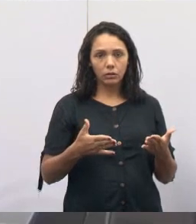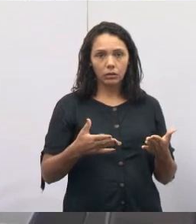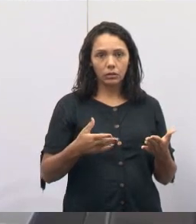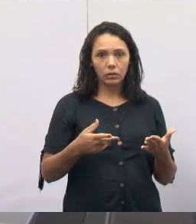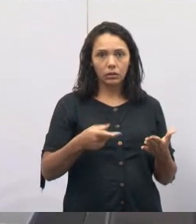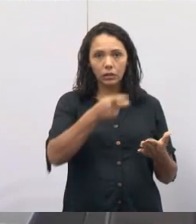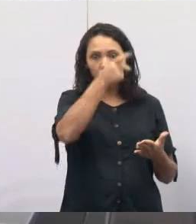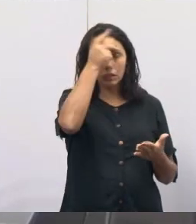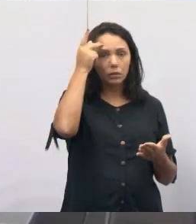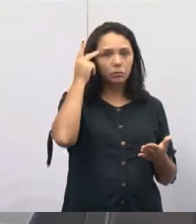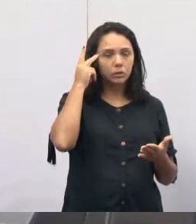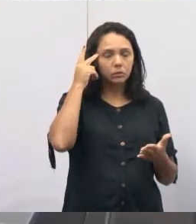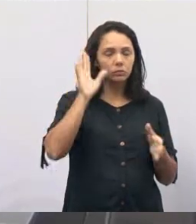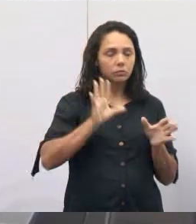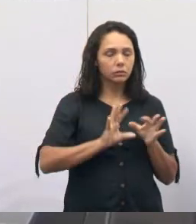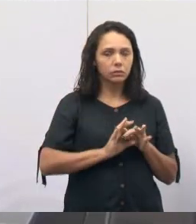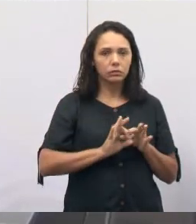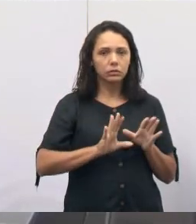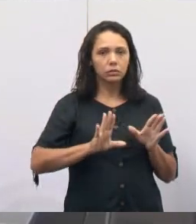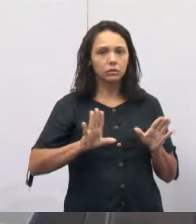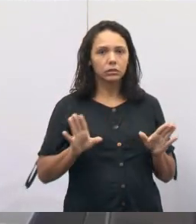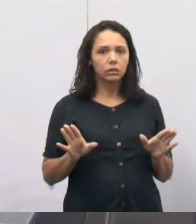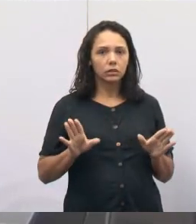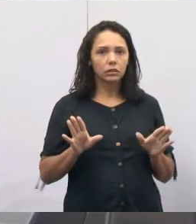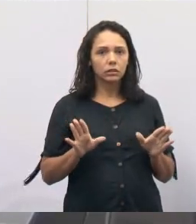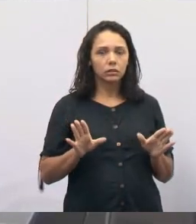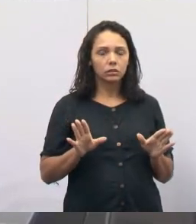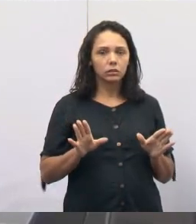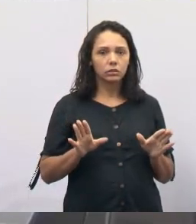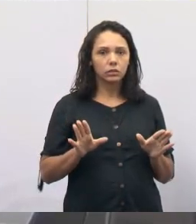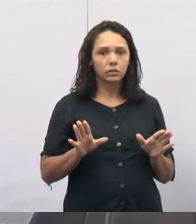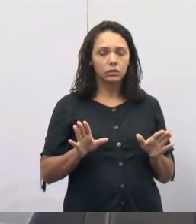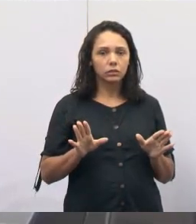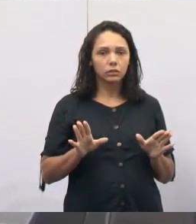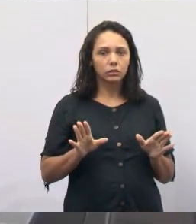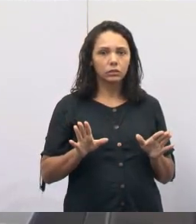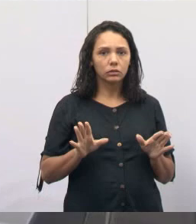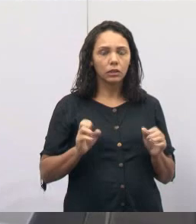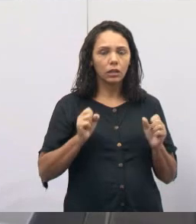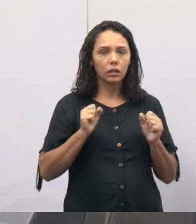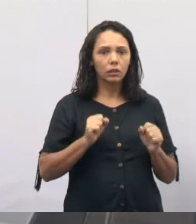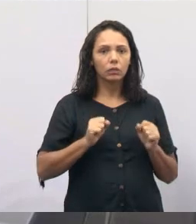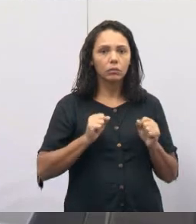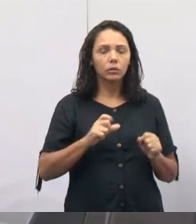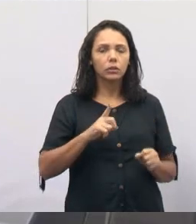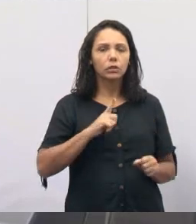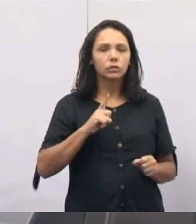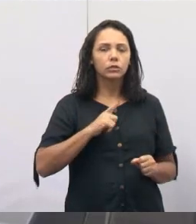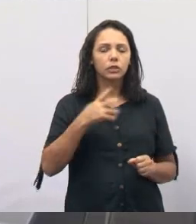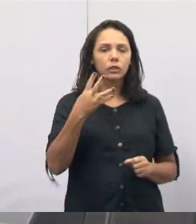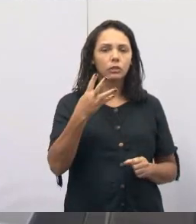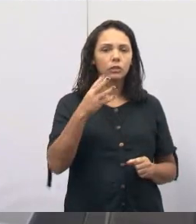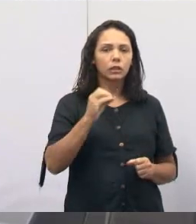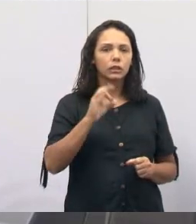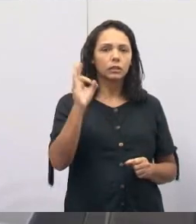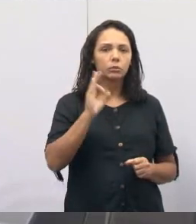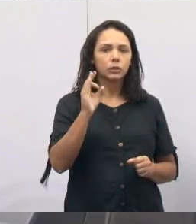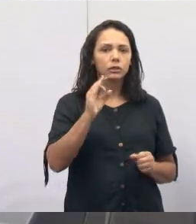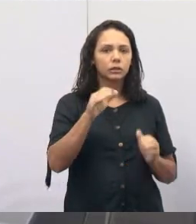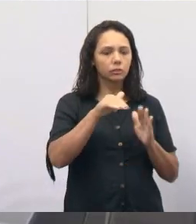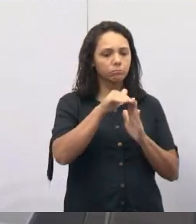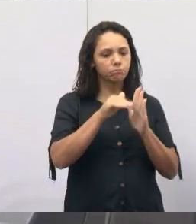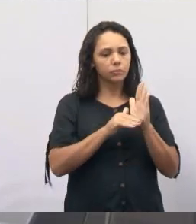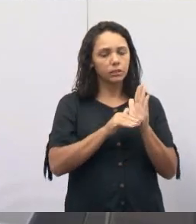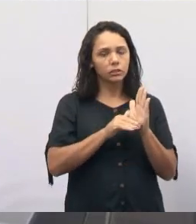da defesa e de qualquer tipo de recurso, ela tem um abatimento de 40% no valor da